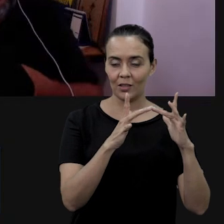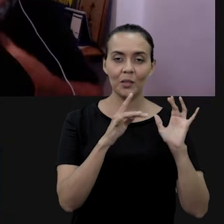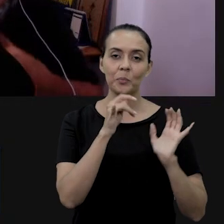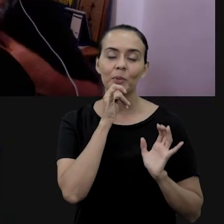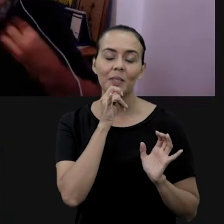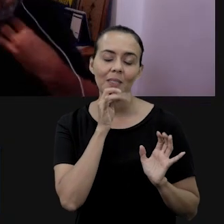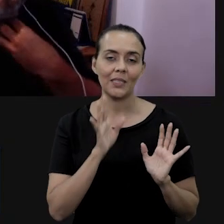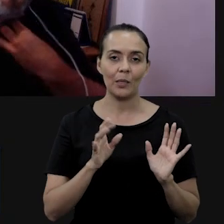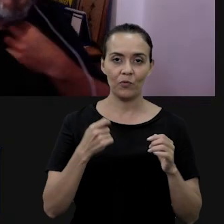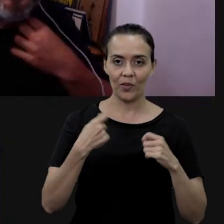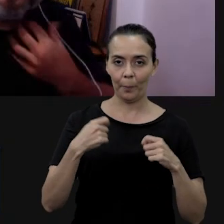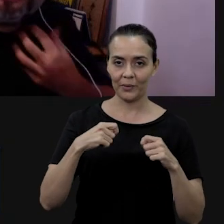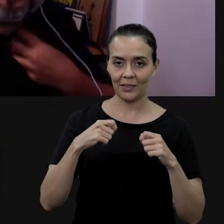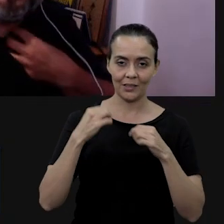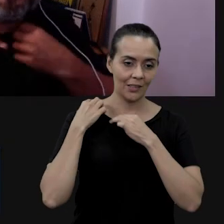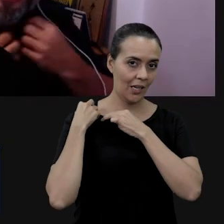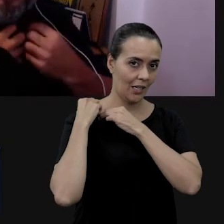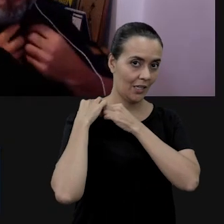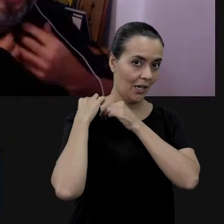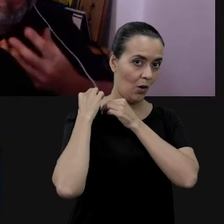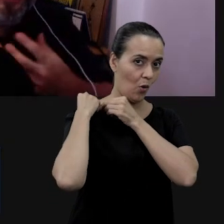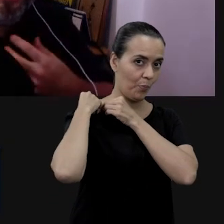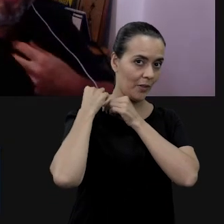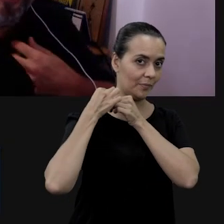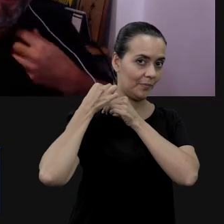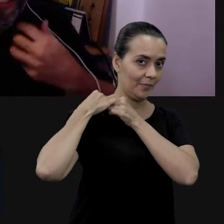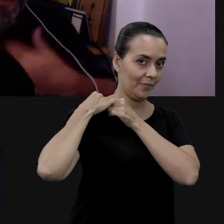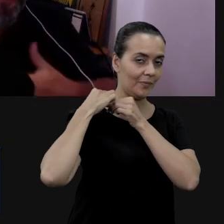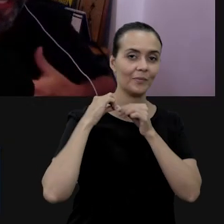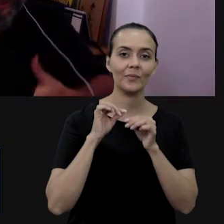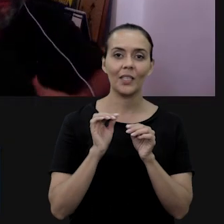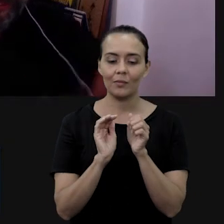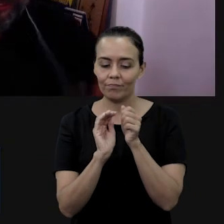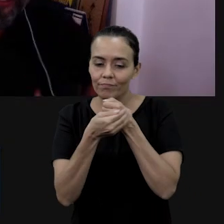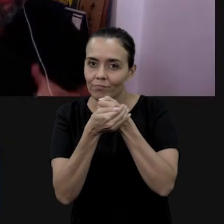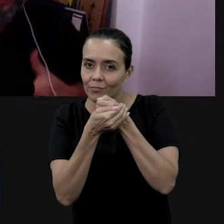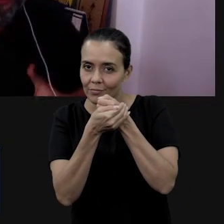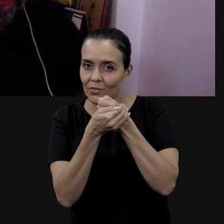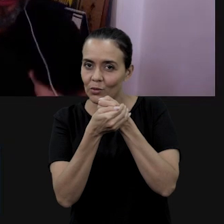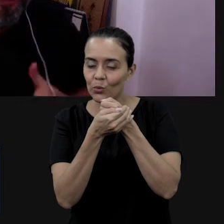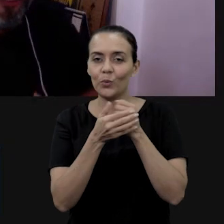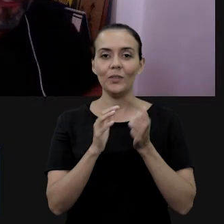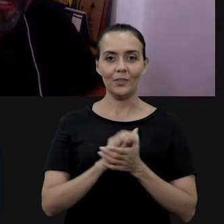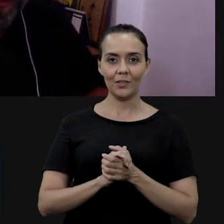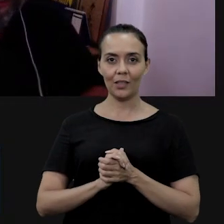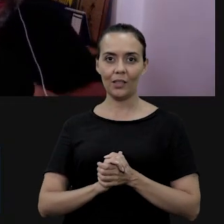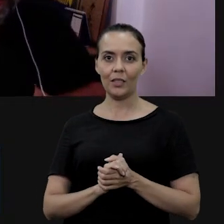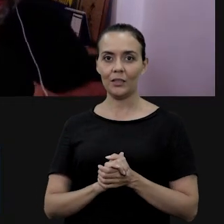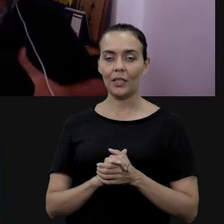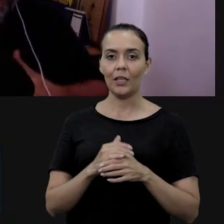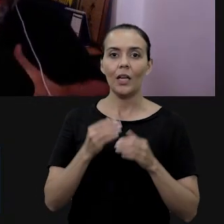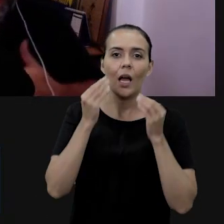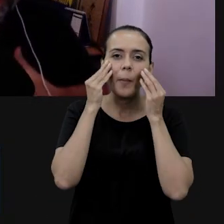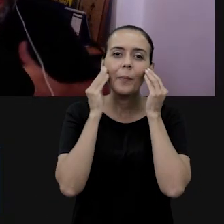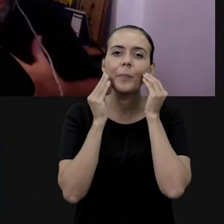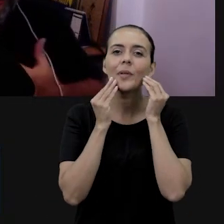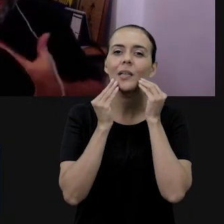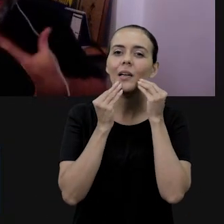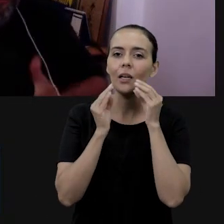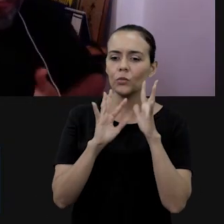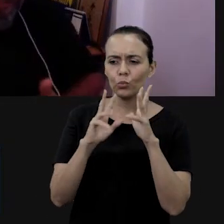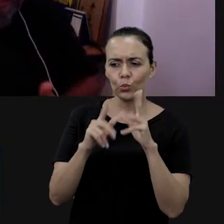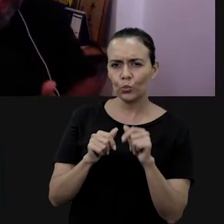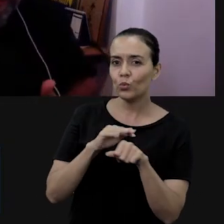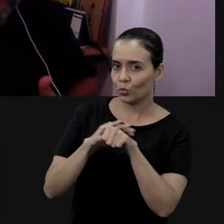departamento de figurino, porque você vai ter que talvez esconder um equipamento ali de transmissão dentro